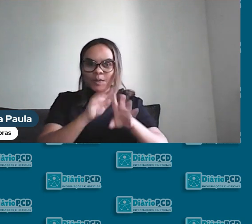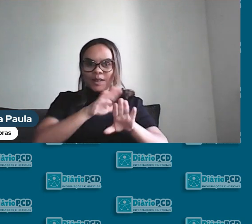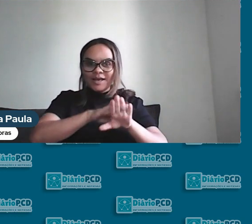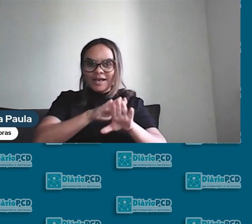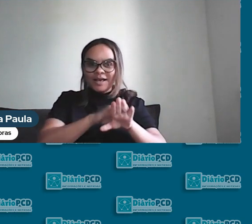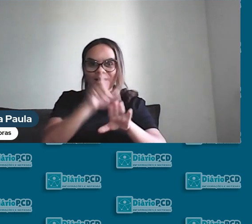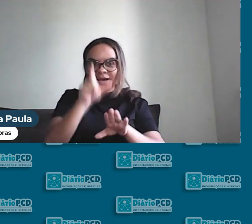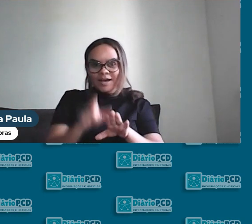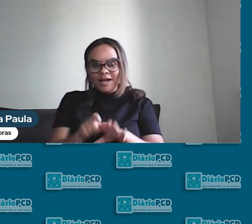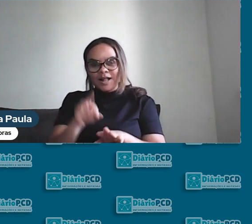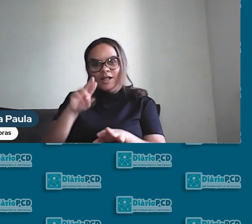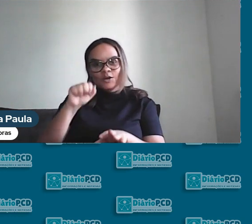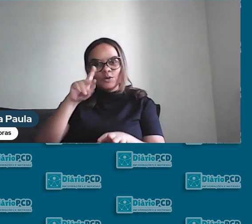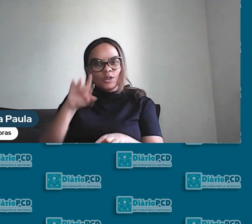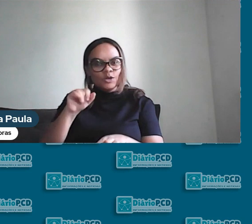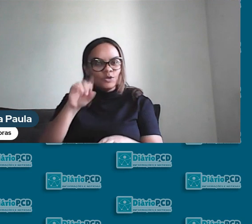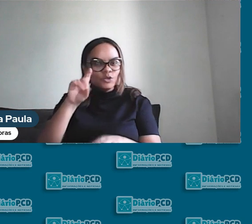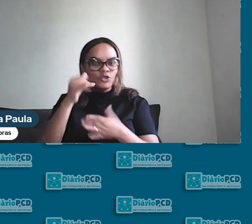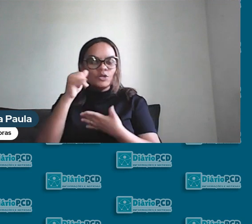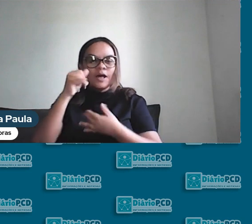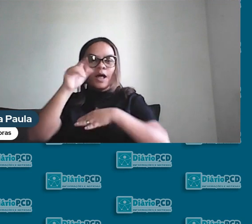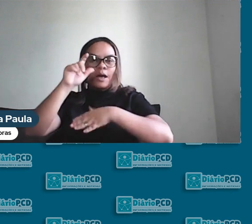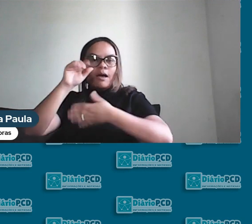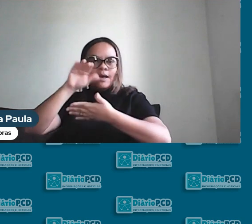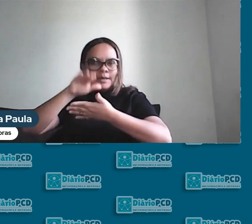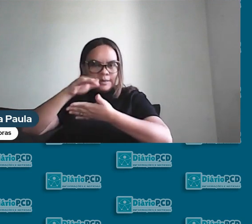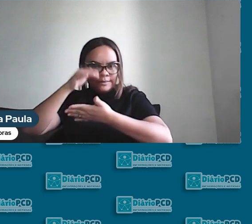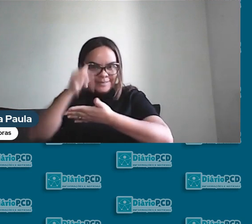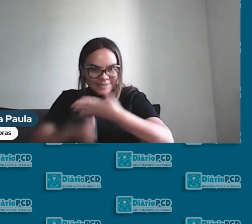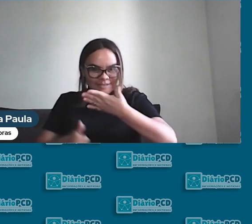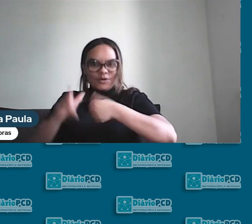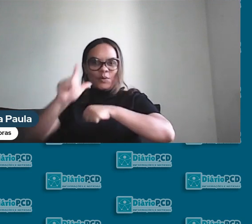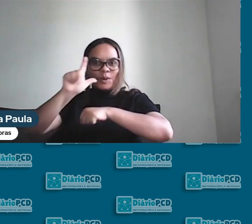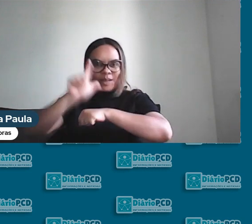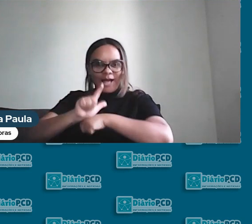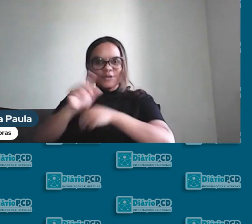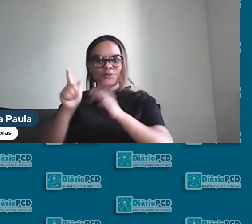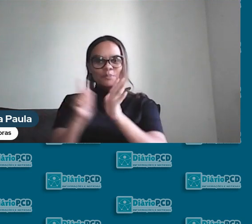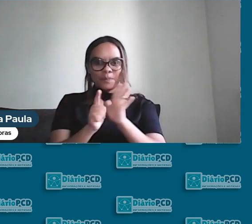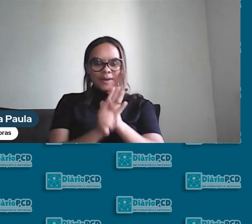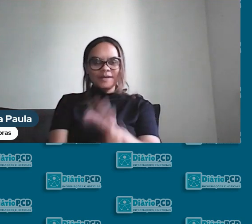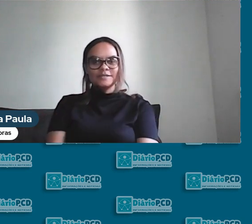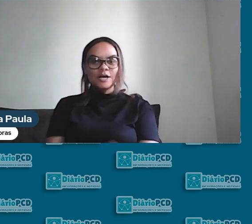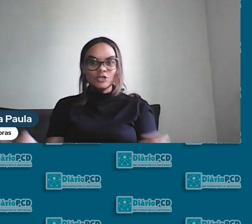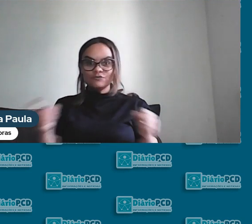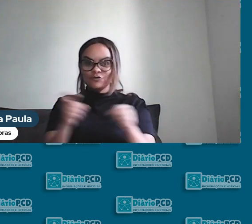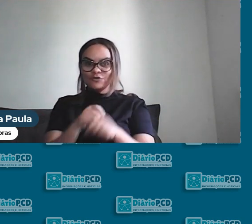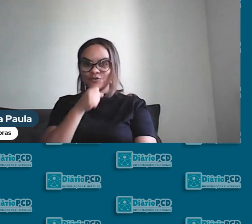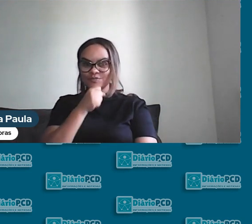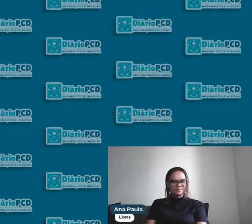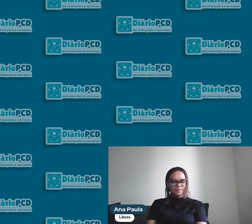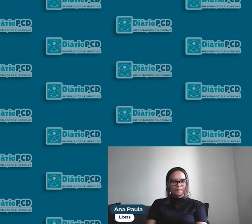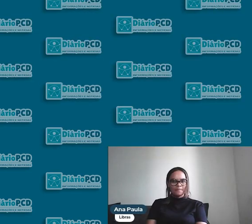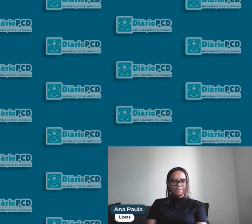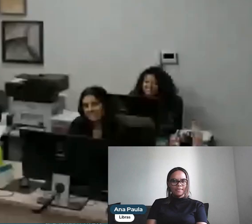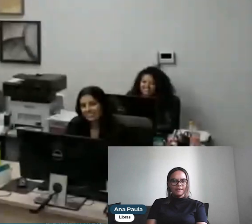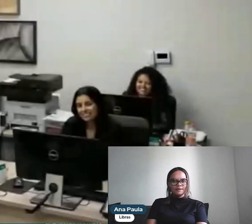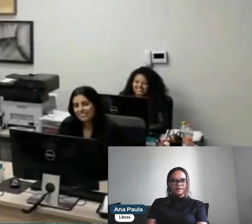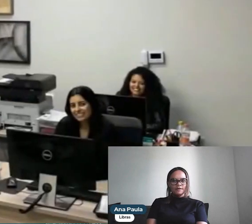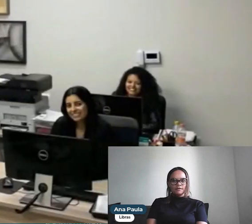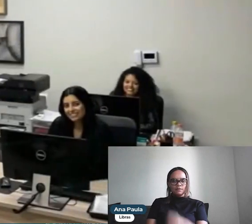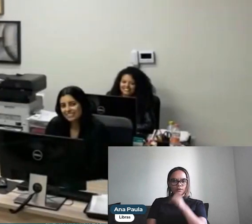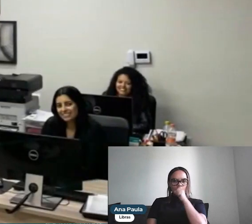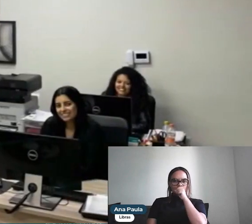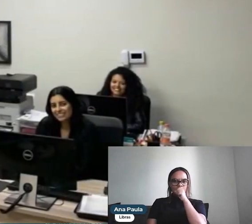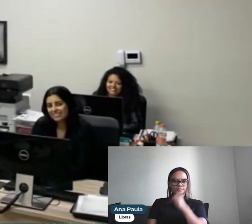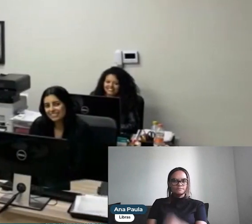da Lauisen, Laudos para Isenções, e nós já voltamos com a doutora Renata aqui no Diário PCD. Perícia